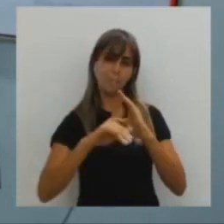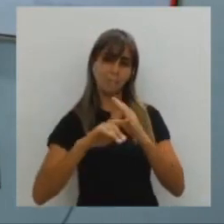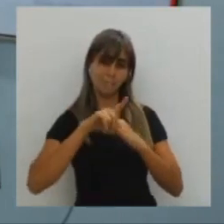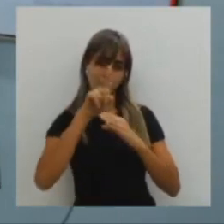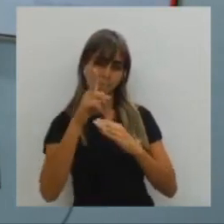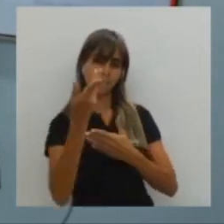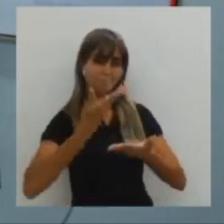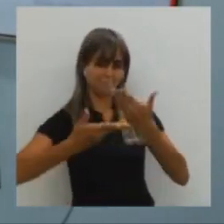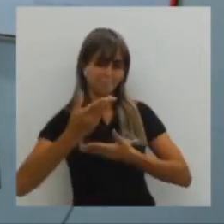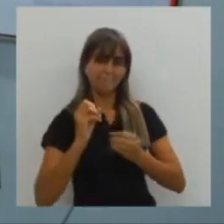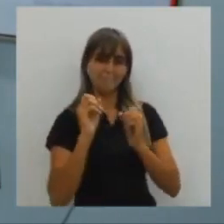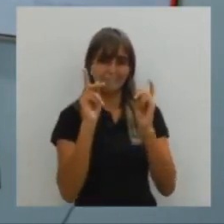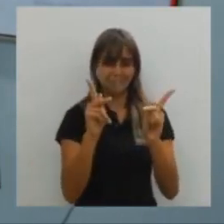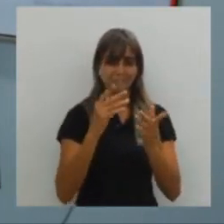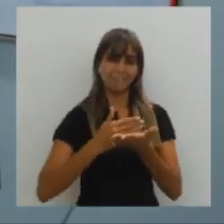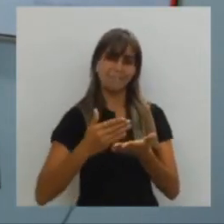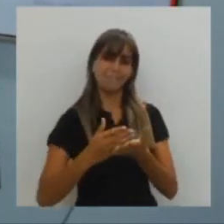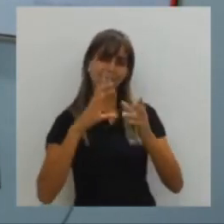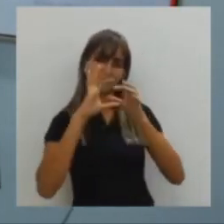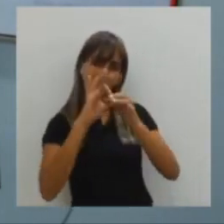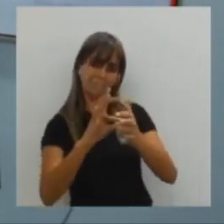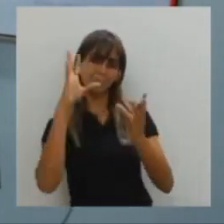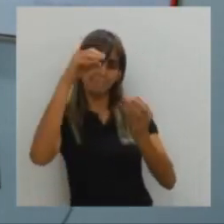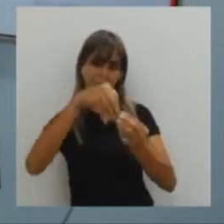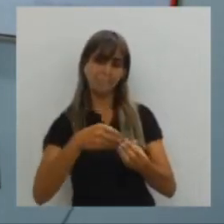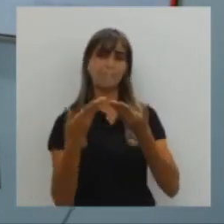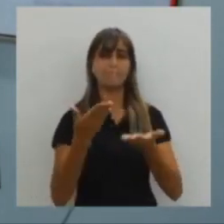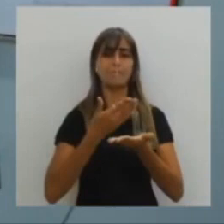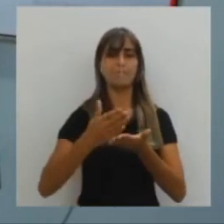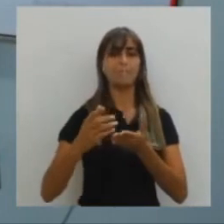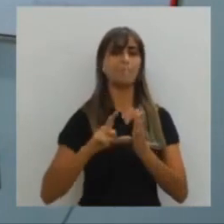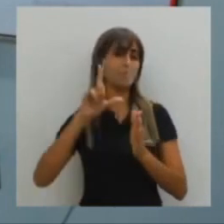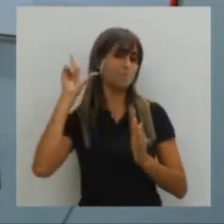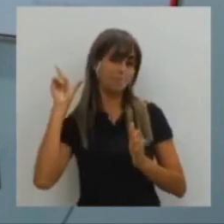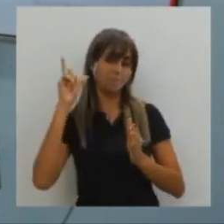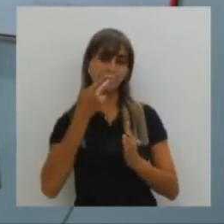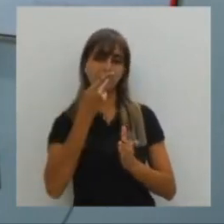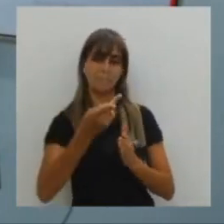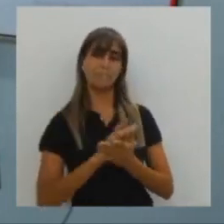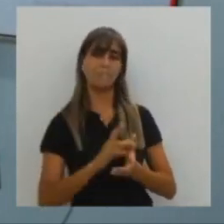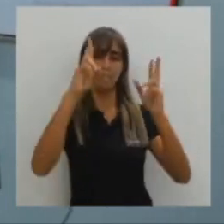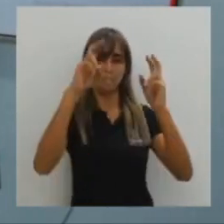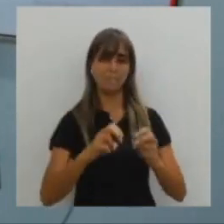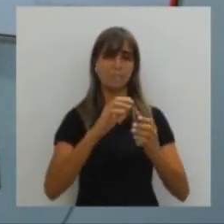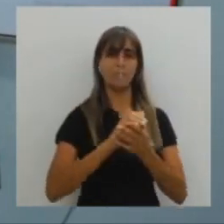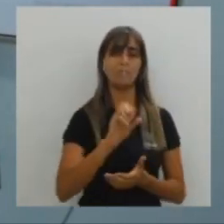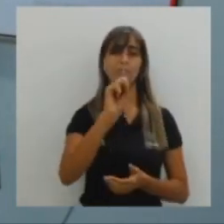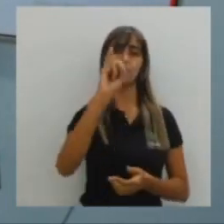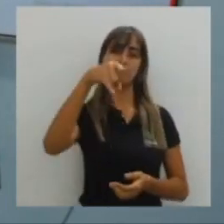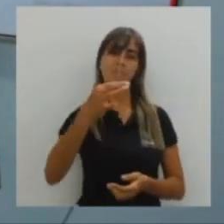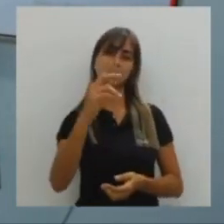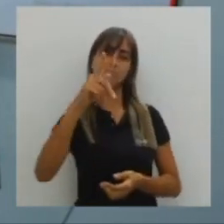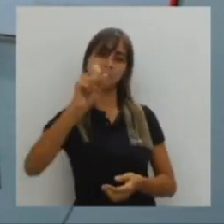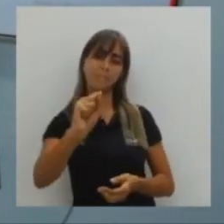gente interagir mais, tá certo? E aí vamos embora para nossa revisão. A gente começou ontem falando a respeito do simple